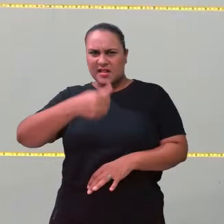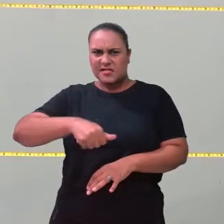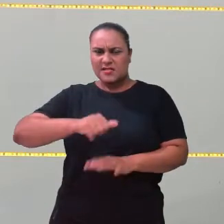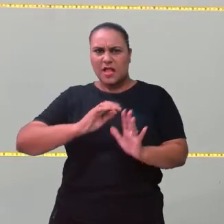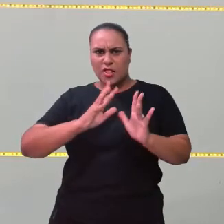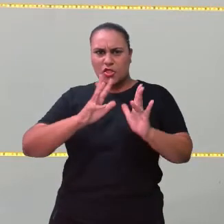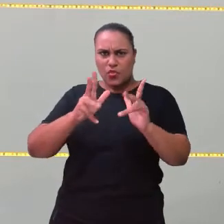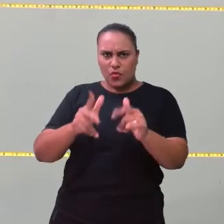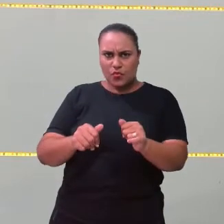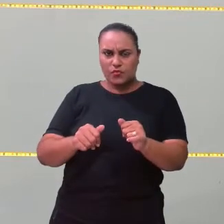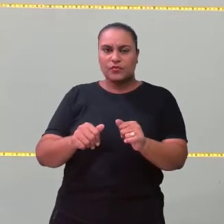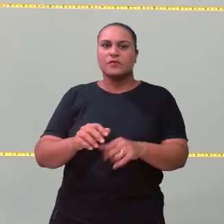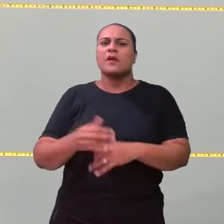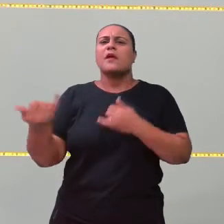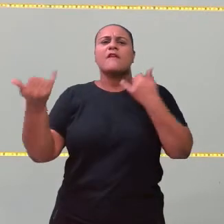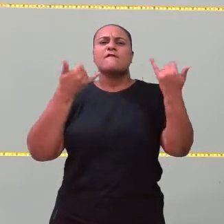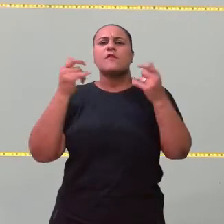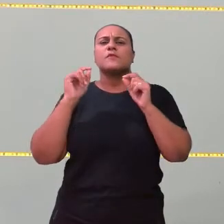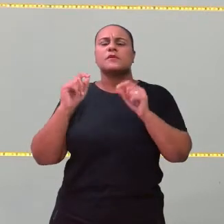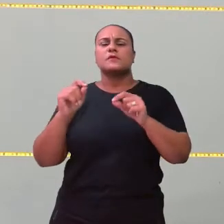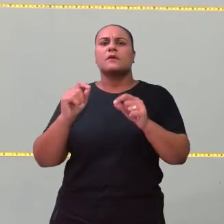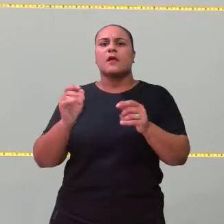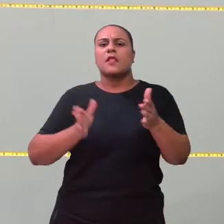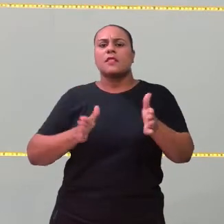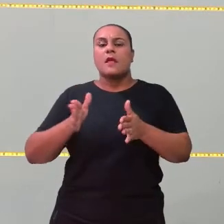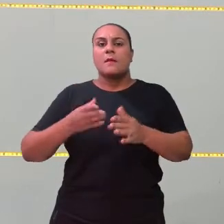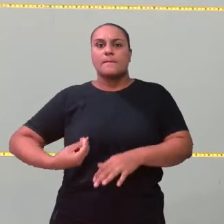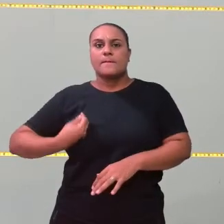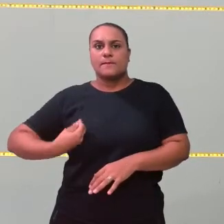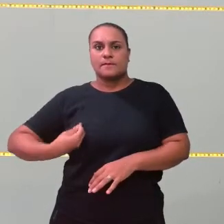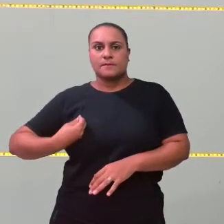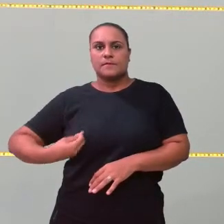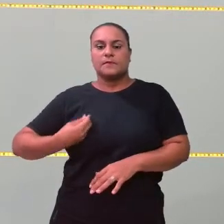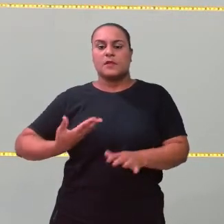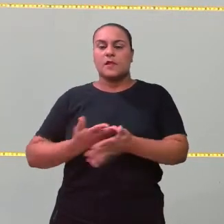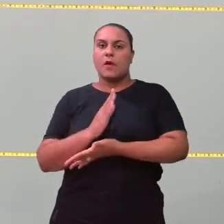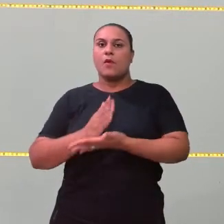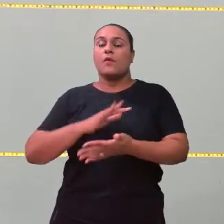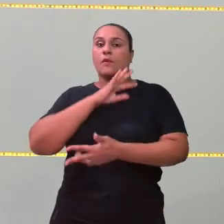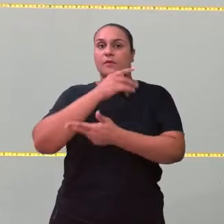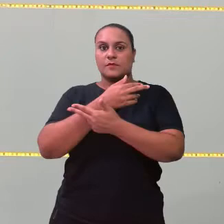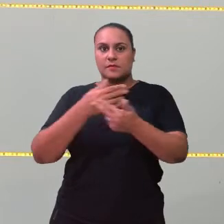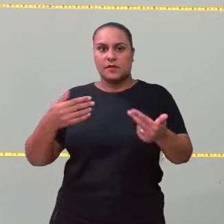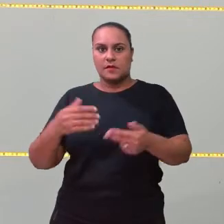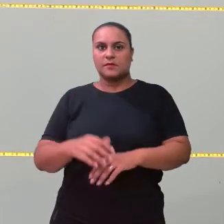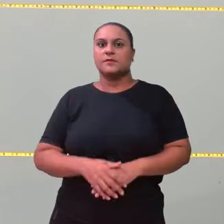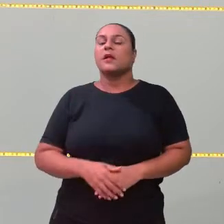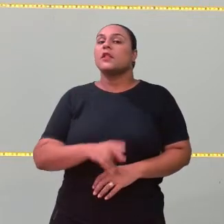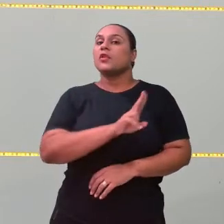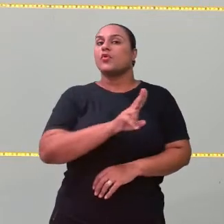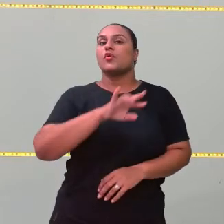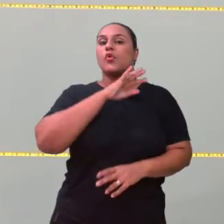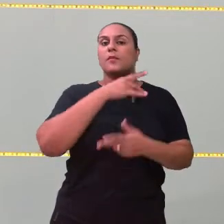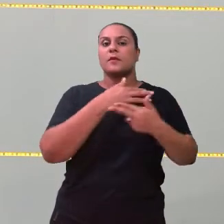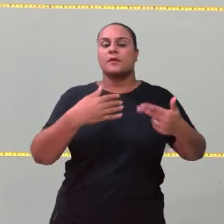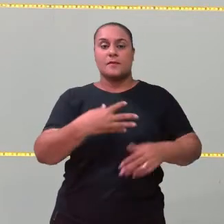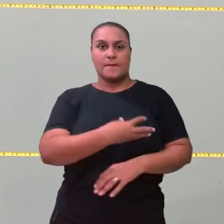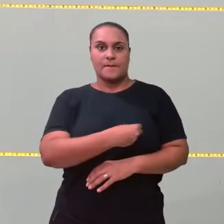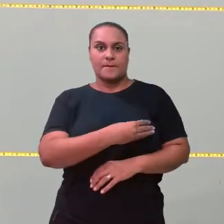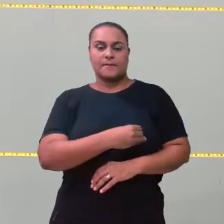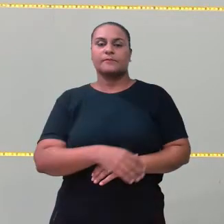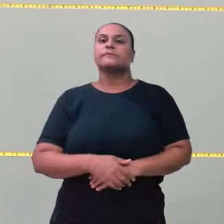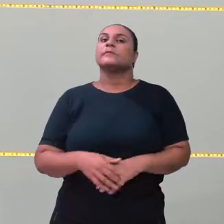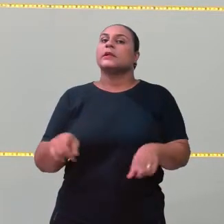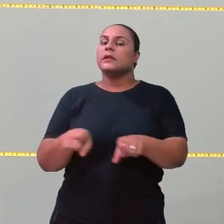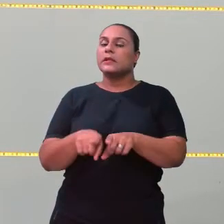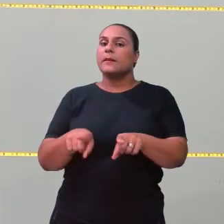aí? Está falando aí, tempo de vida de alguns animais. Tem ali o nome mamífero, tem ali o nome